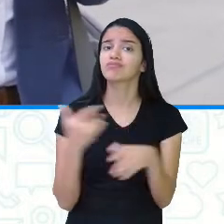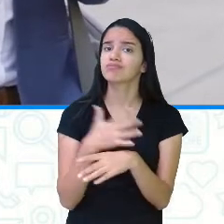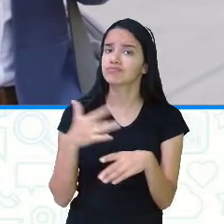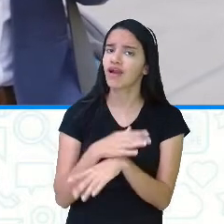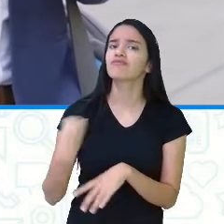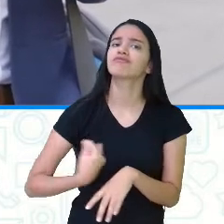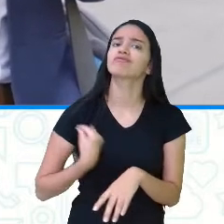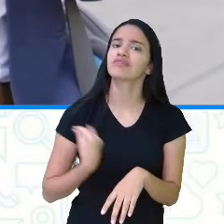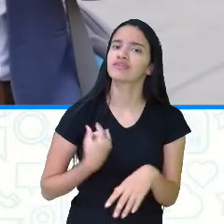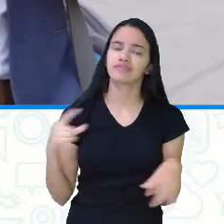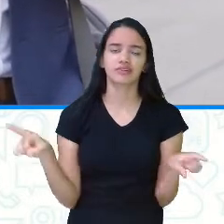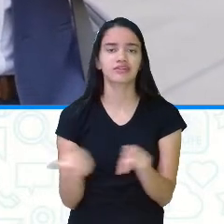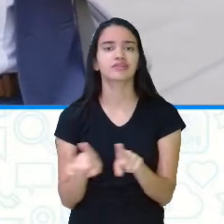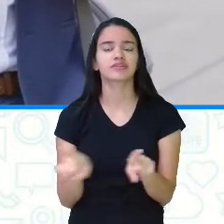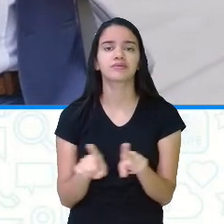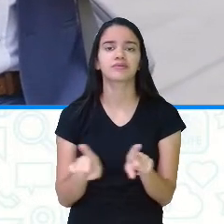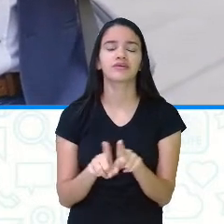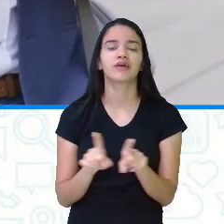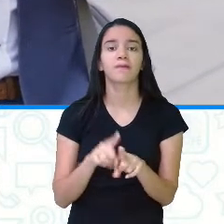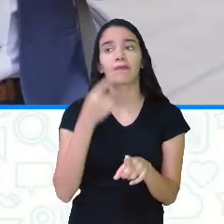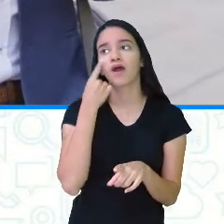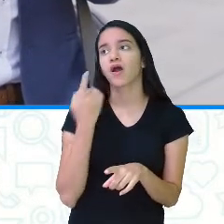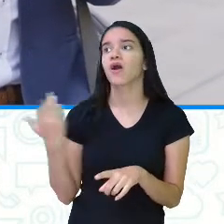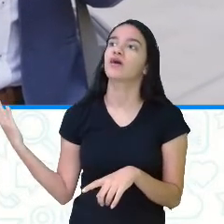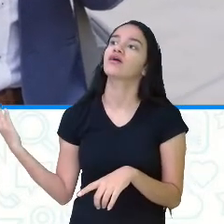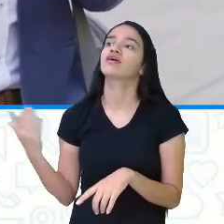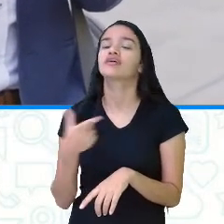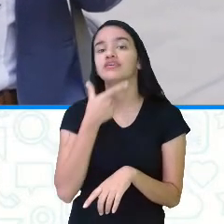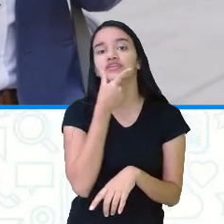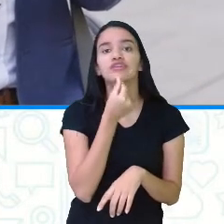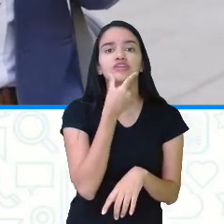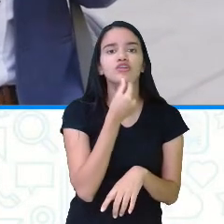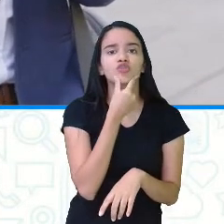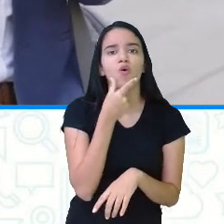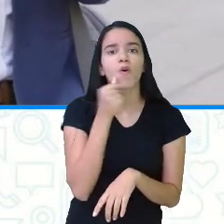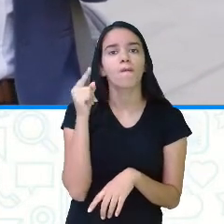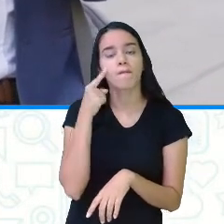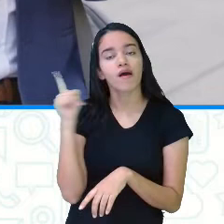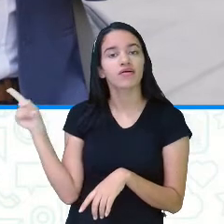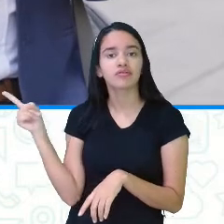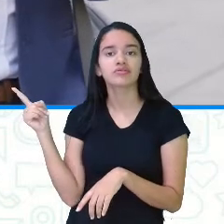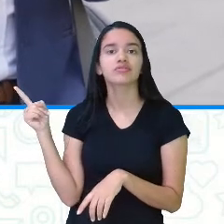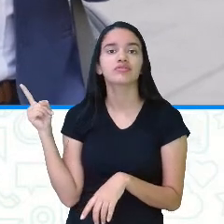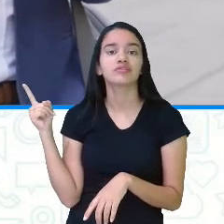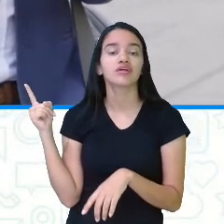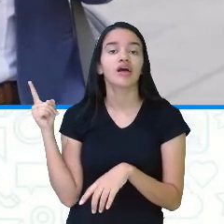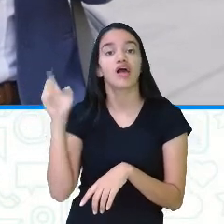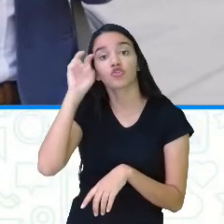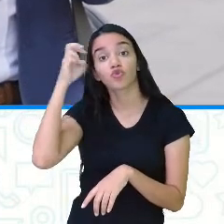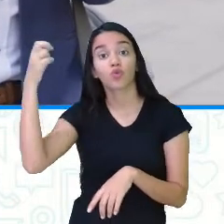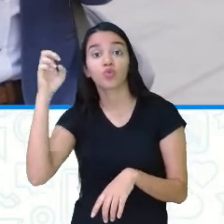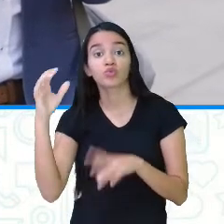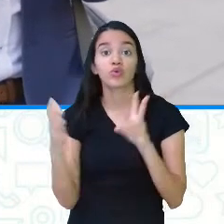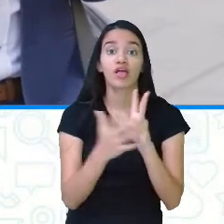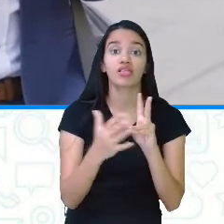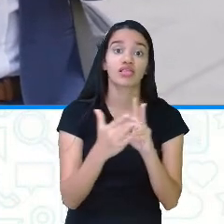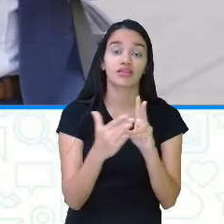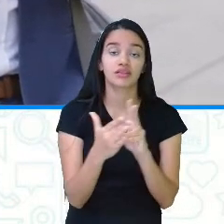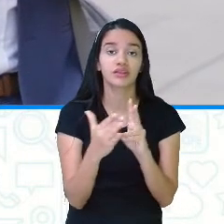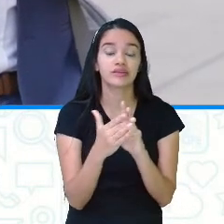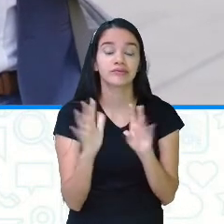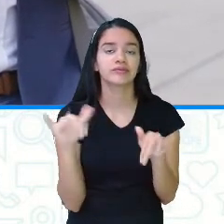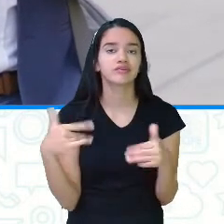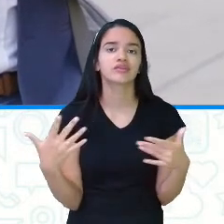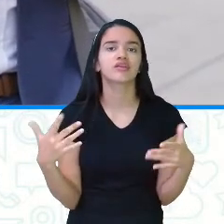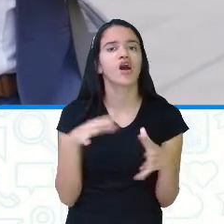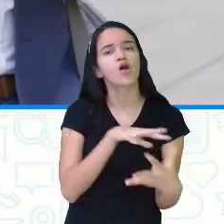cidade. Eu peguei aqui esse rapaz, ele é de origem indígena, e ele tá aí, ó. Como a gente diz, ele